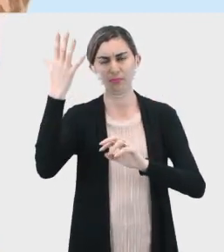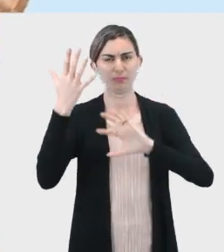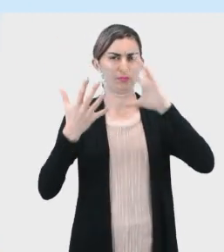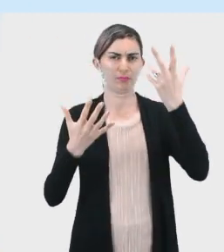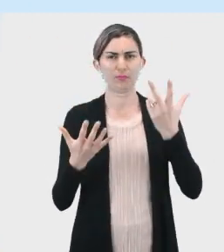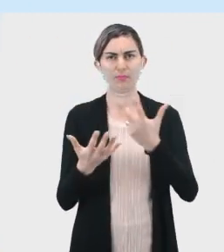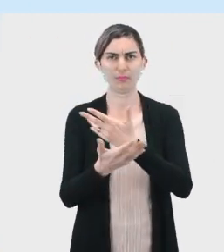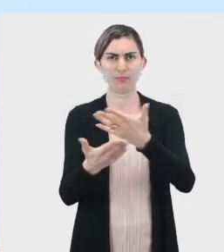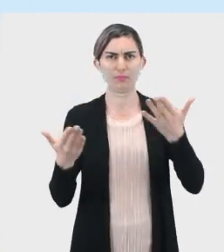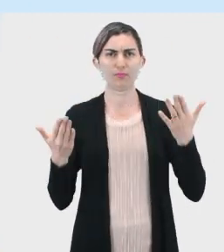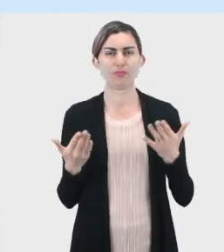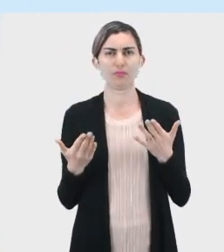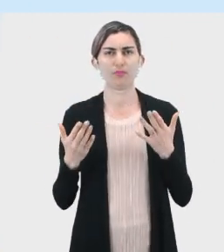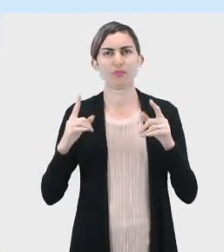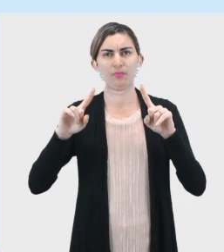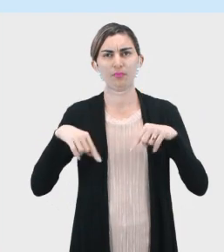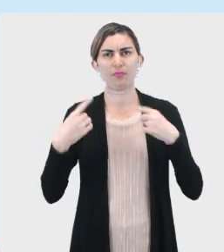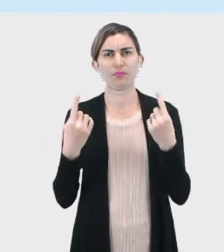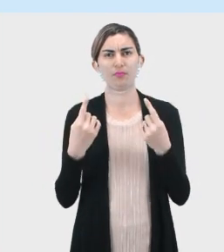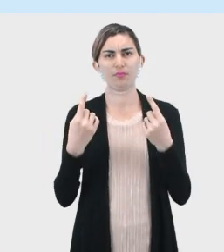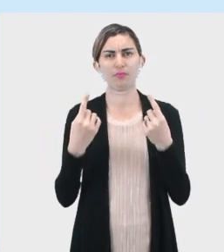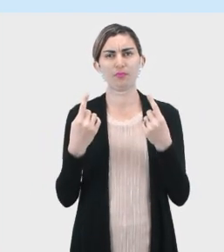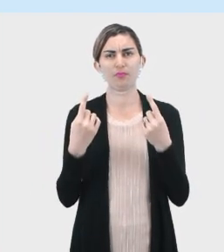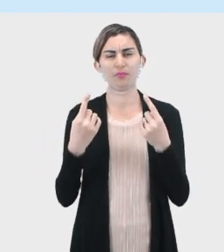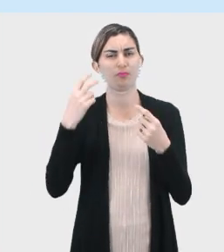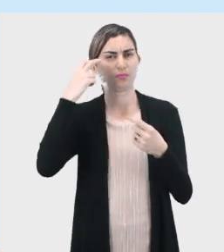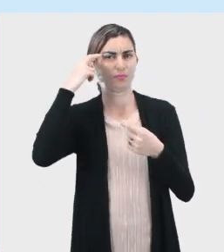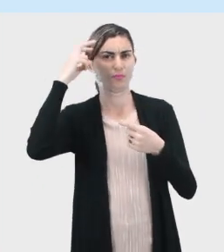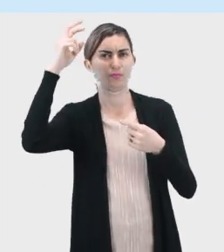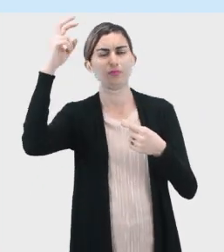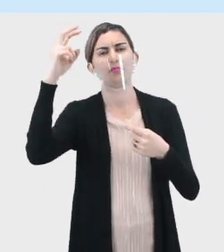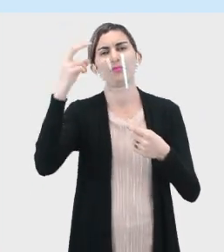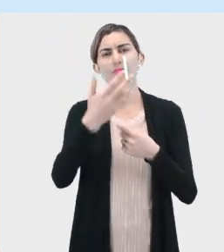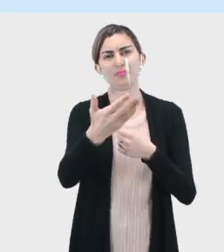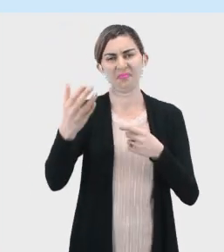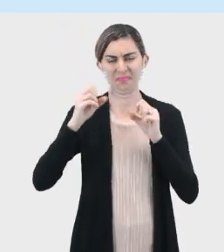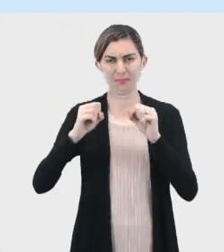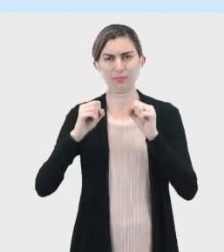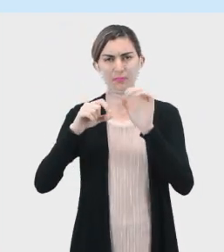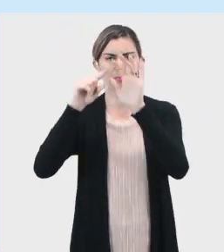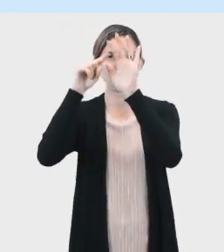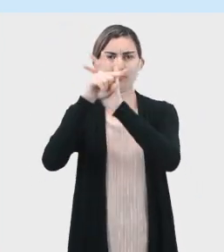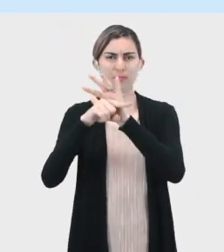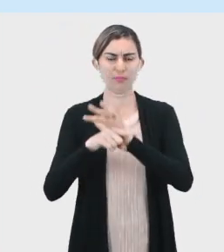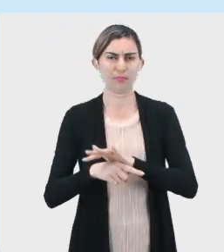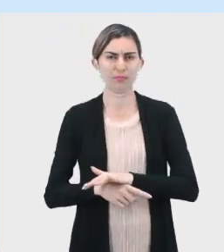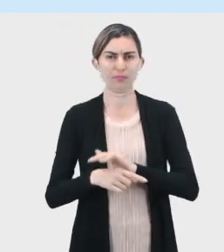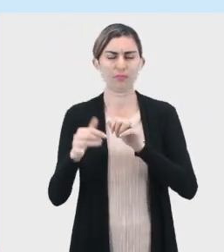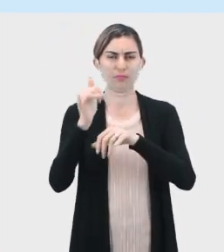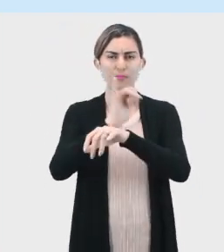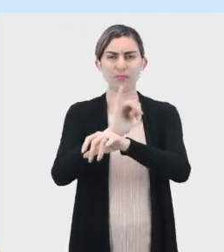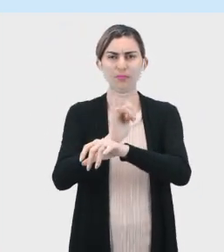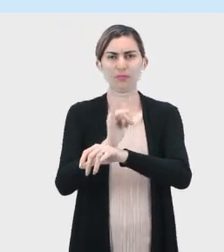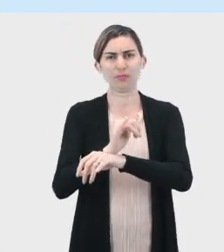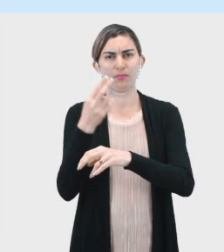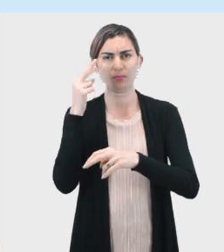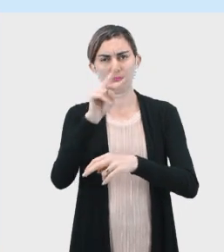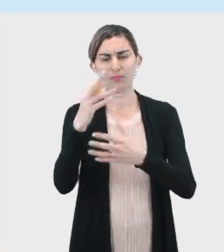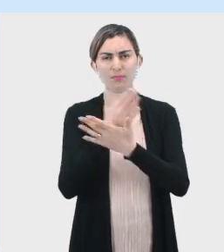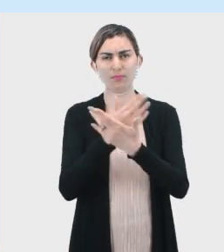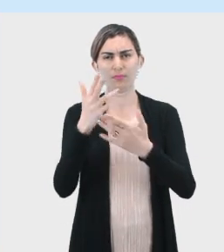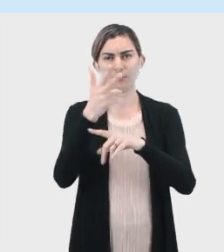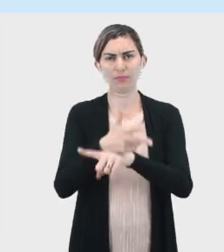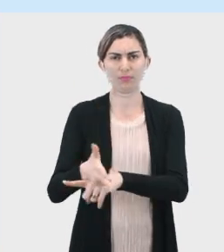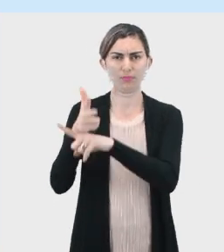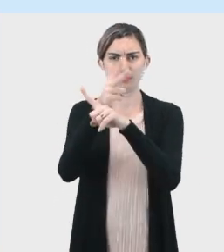ele é bem inusitado e é uma sacada cultural que você pode aí pesquisar no YouTube para